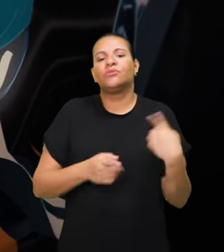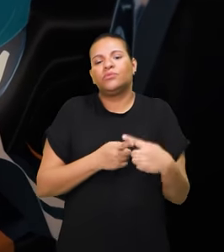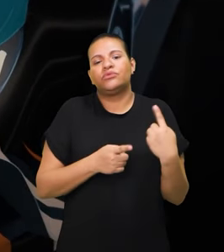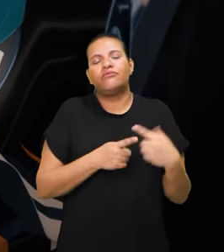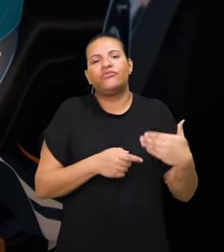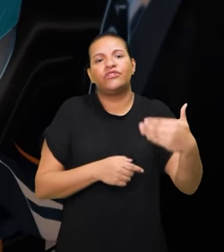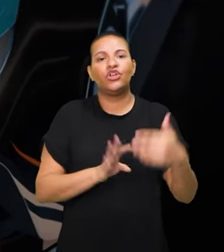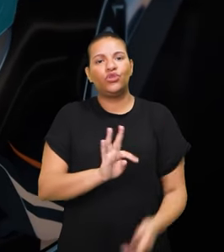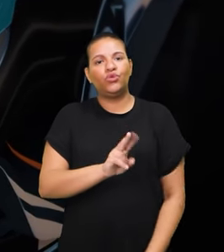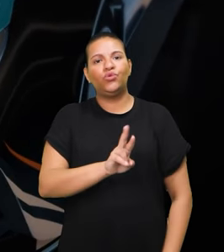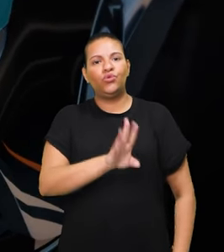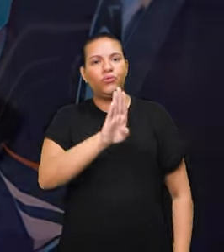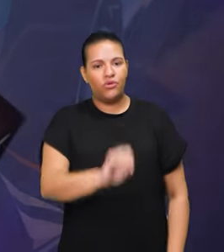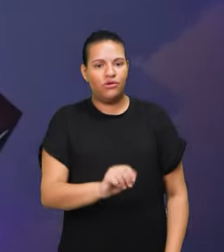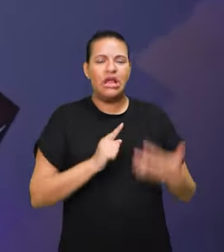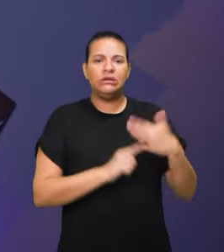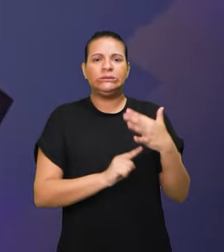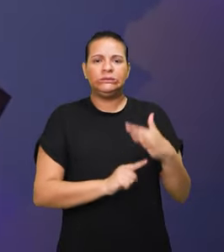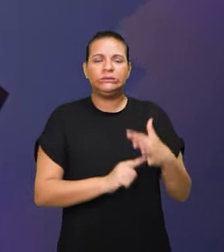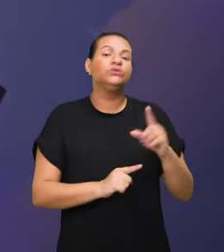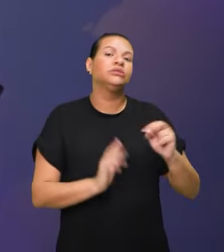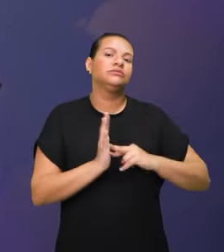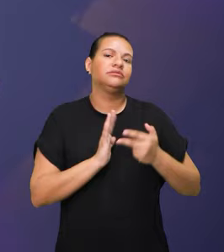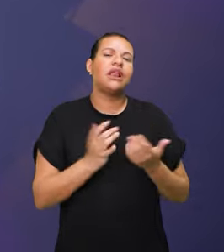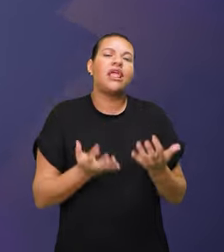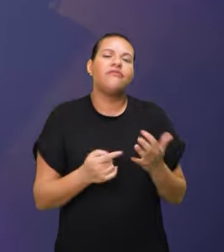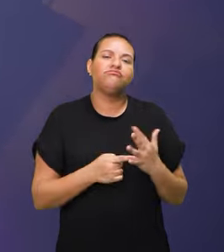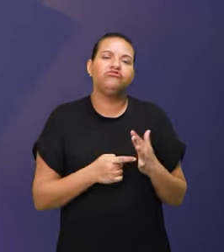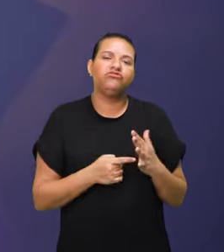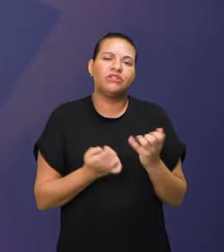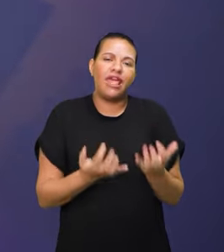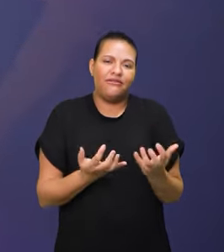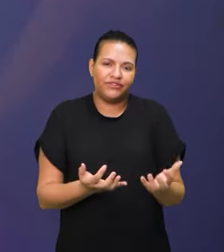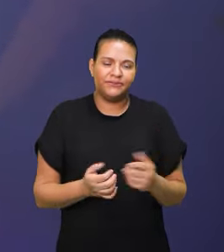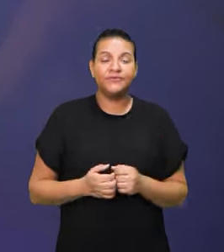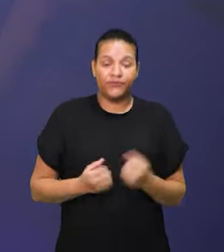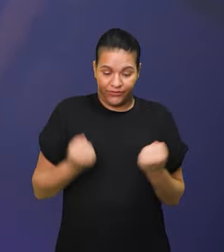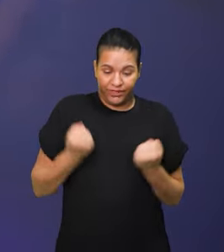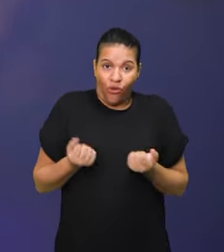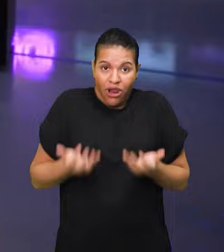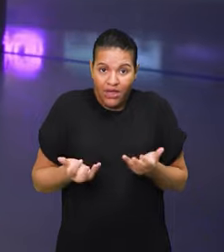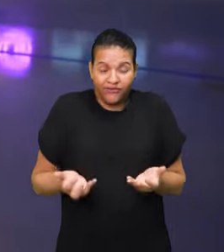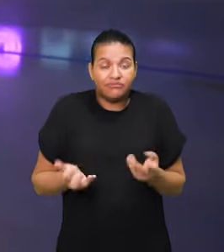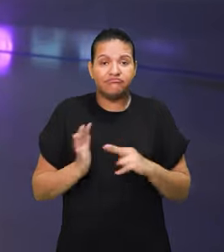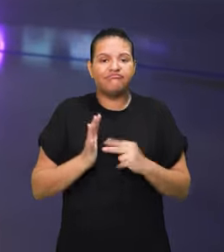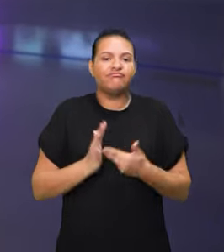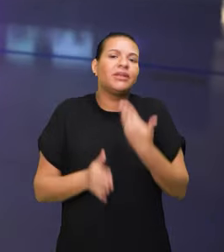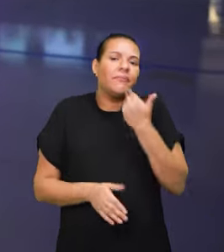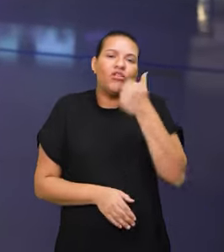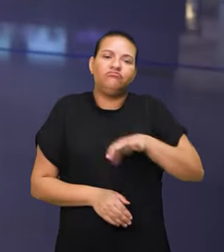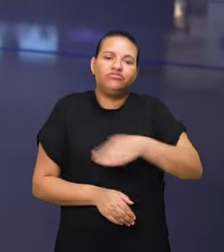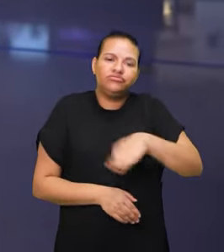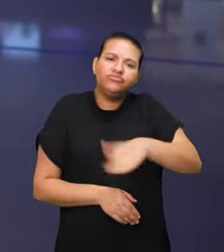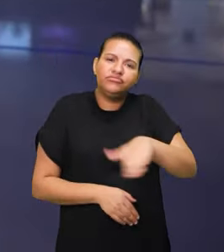todas as montadoras acabam usando motores 4 cilindros Turbo Isso significa que o motor é muito mais leve quando o carro é mais leve significa